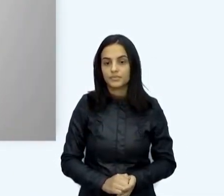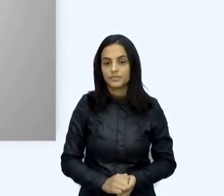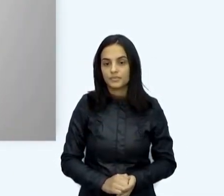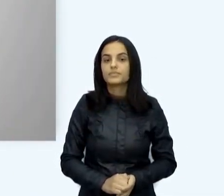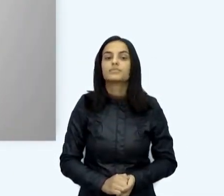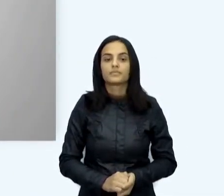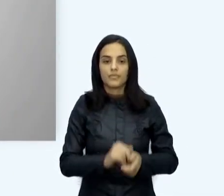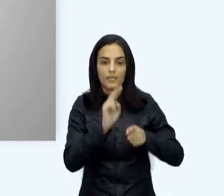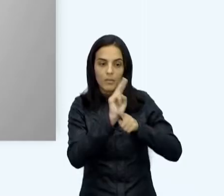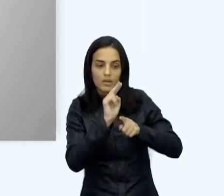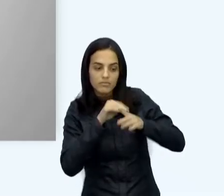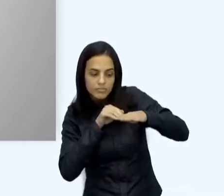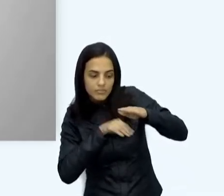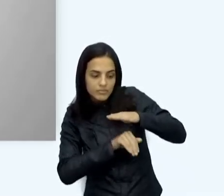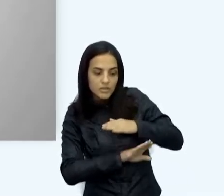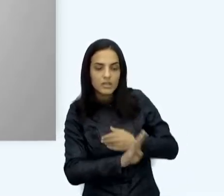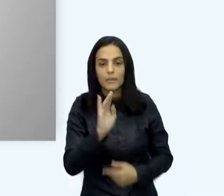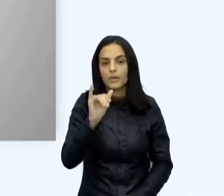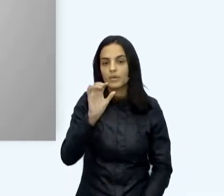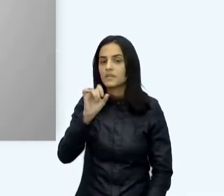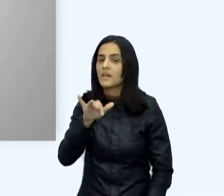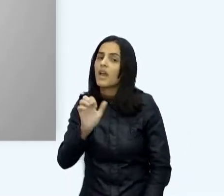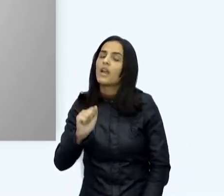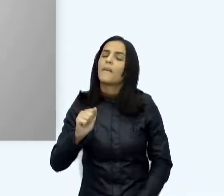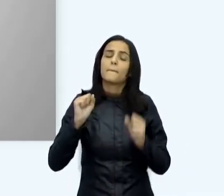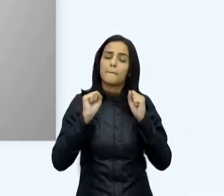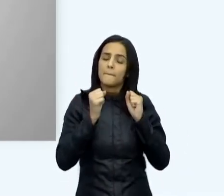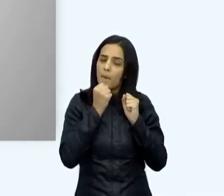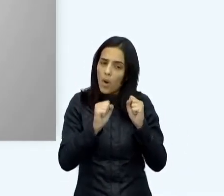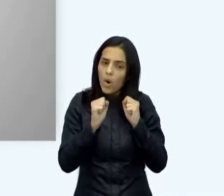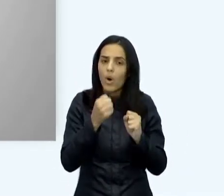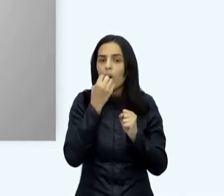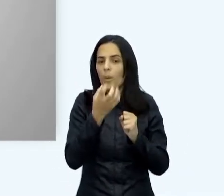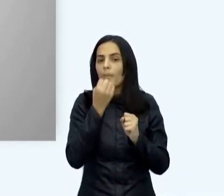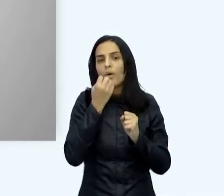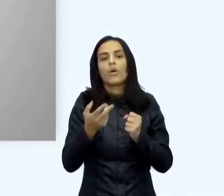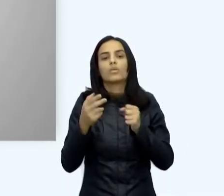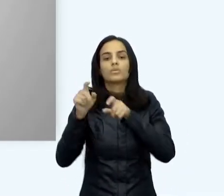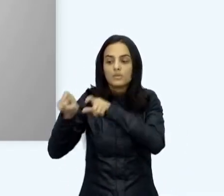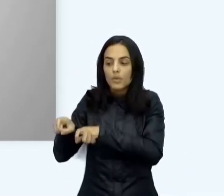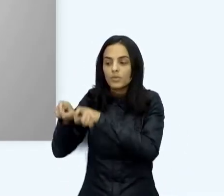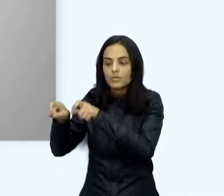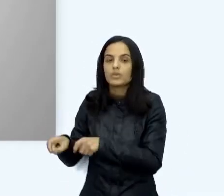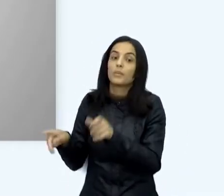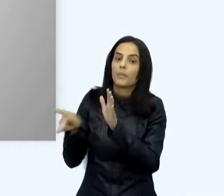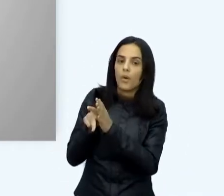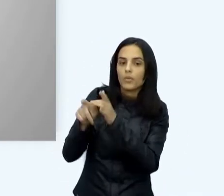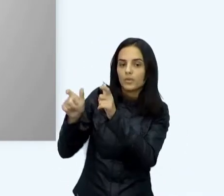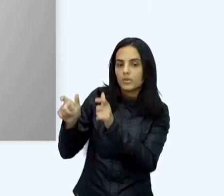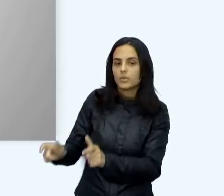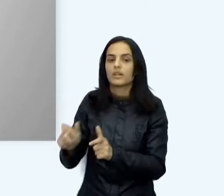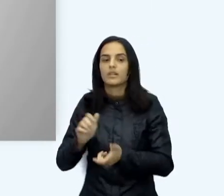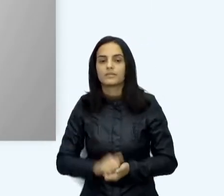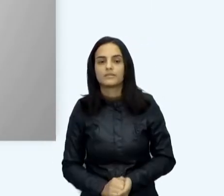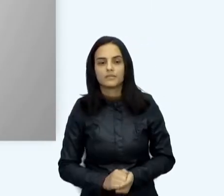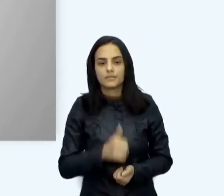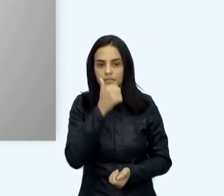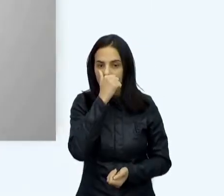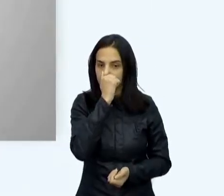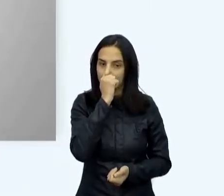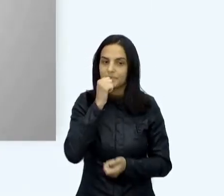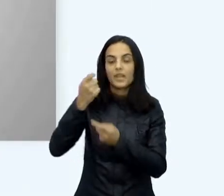Uma reserva da biosfera pode trazer grandes benefícios para os produtores locais, seja pela atração